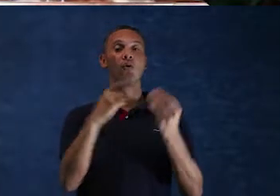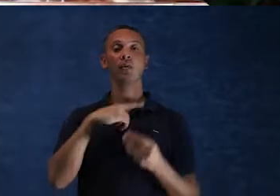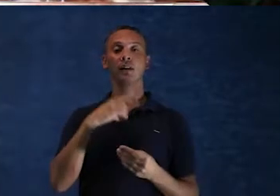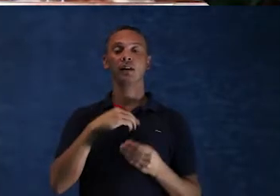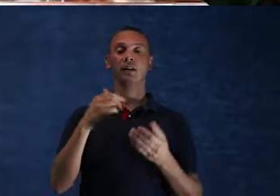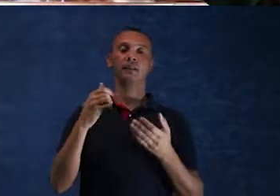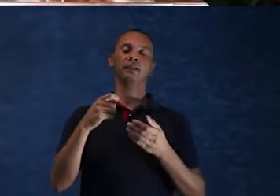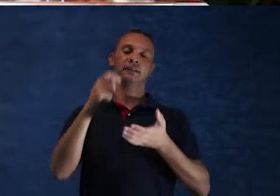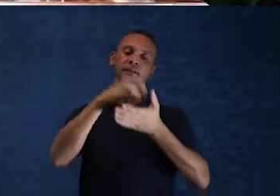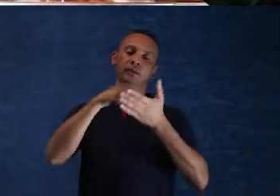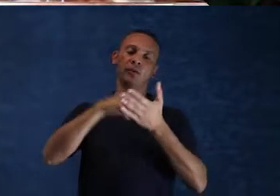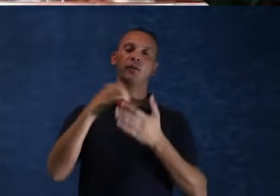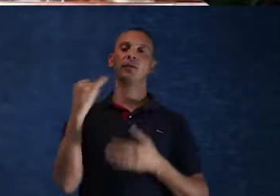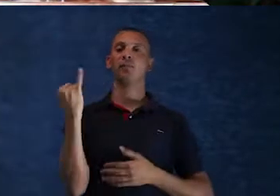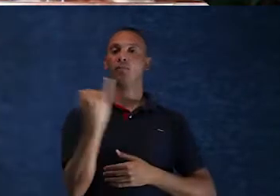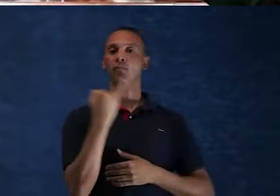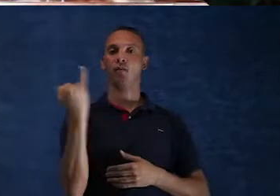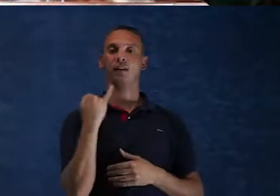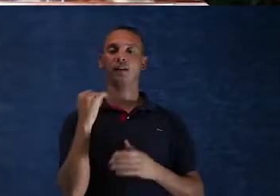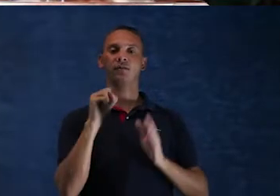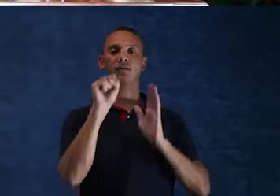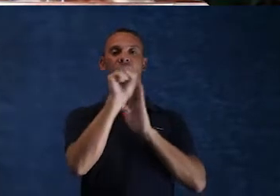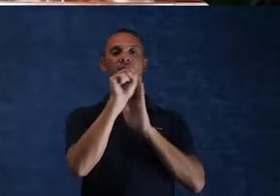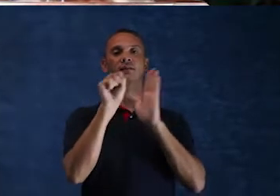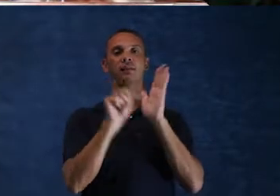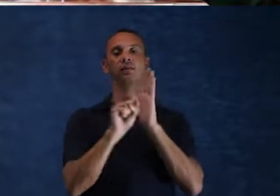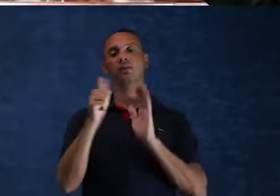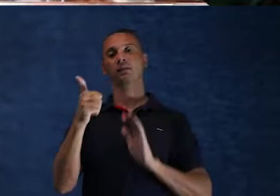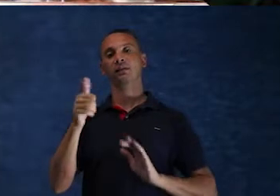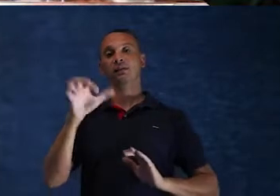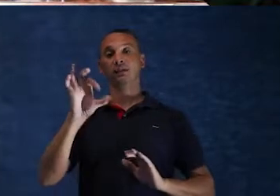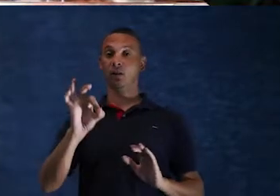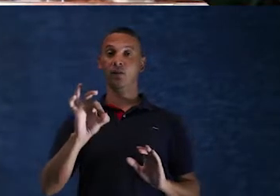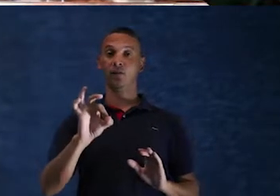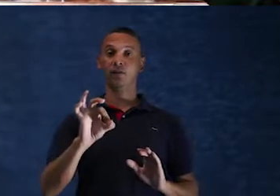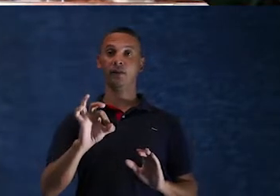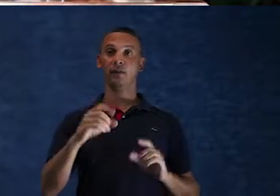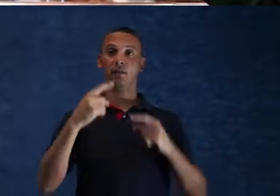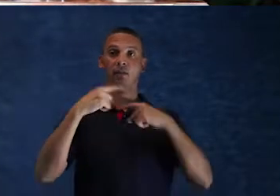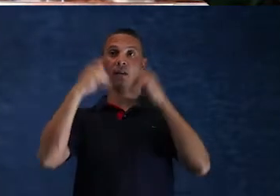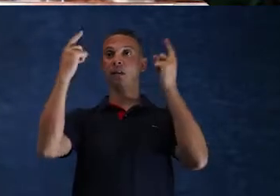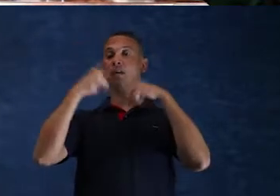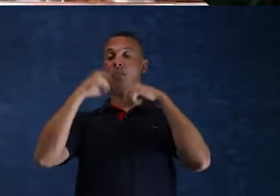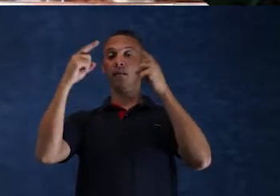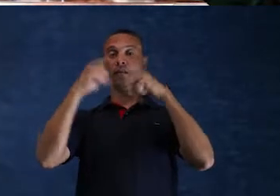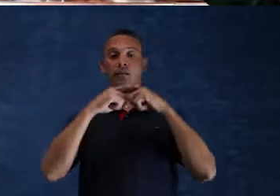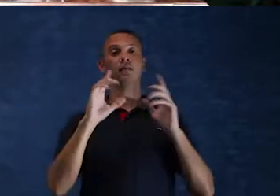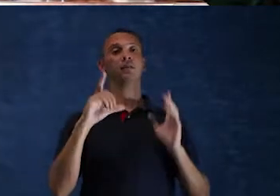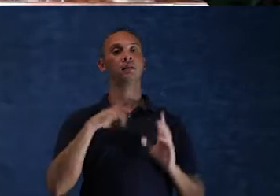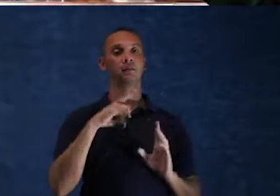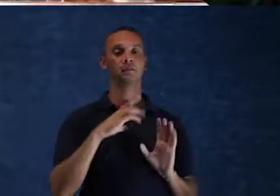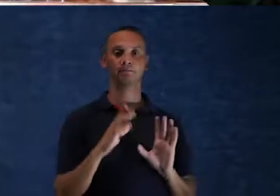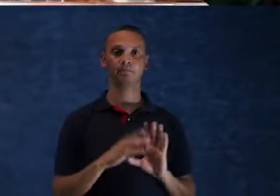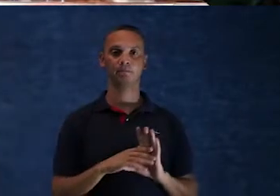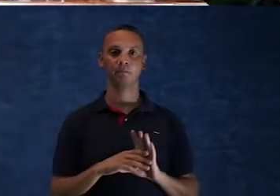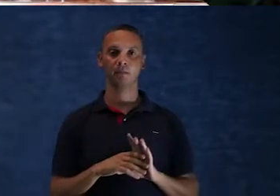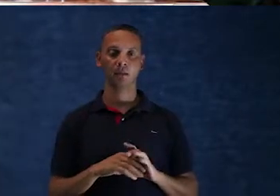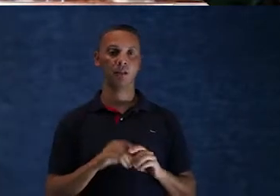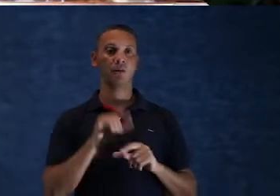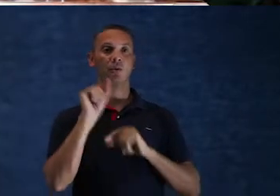escritores importantes, desde o século XIX, um aporte crítico que não deve ser desconsiderado. A